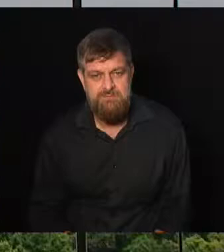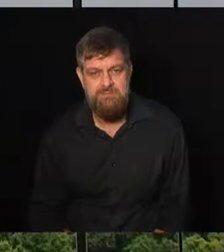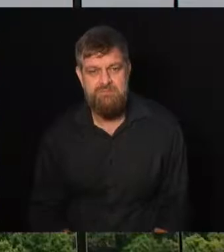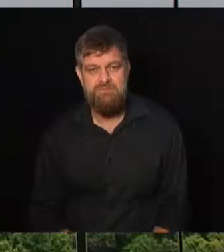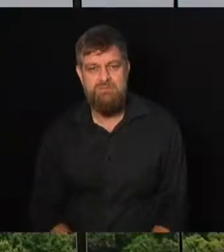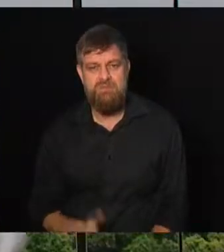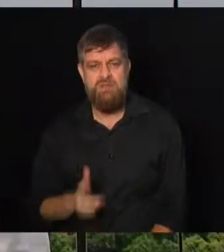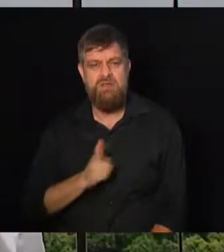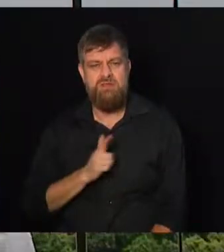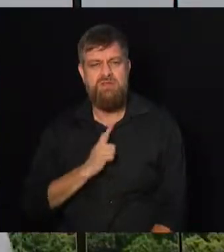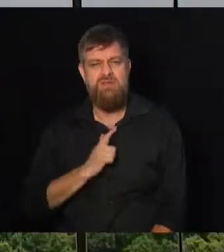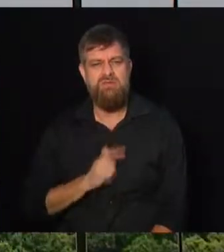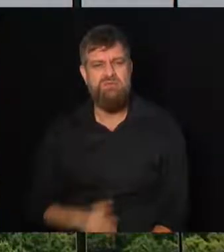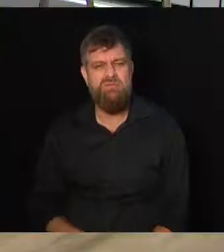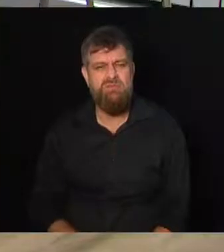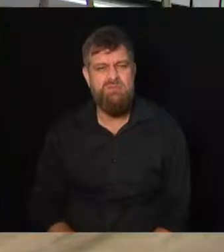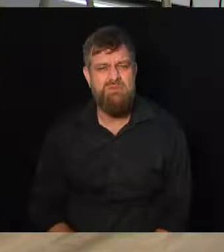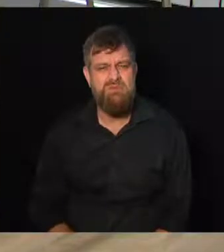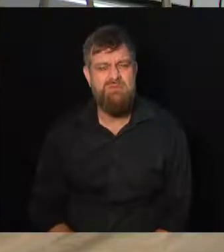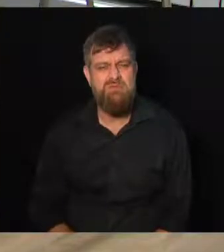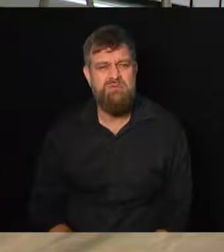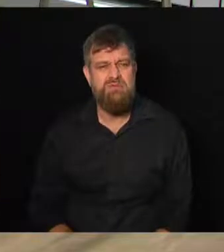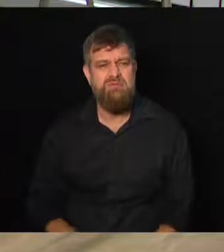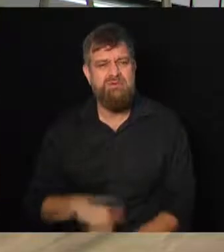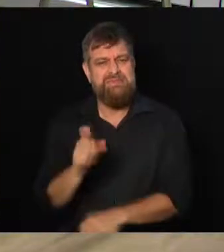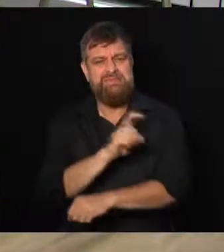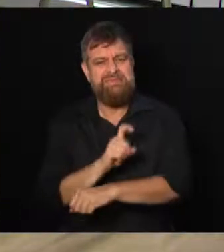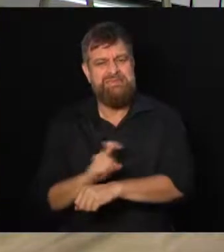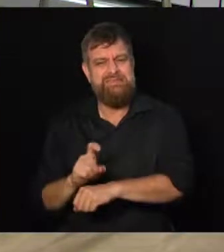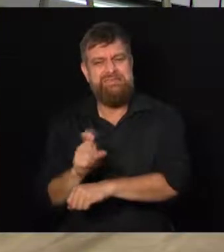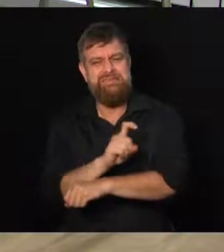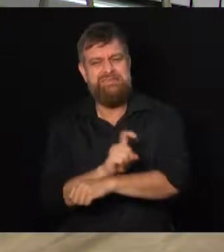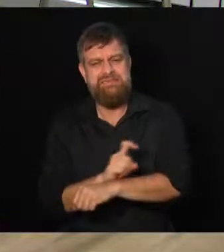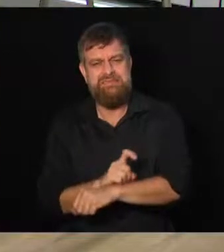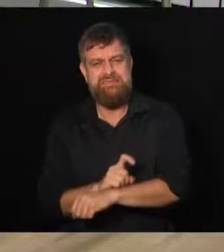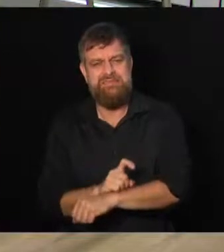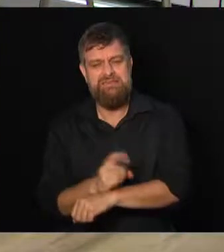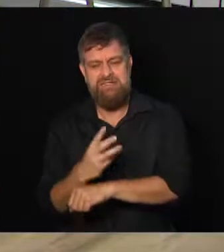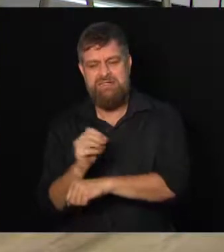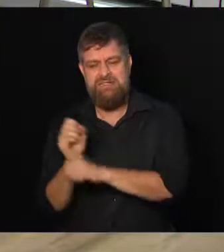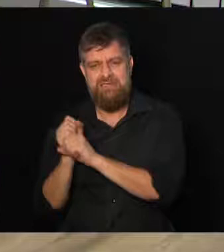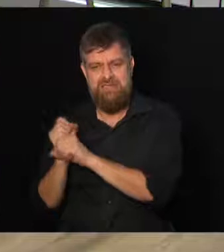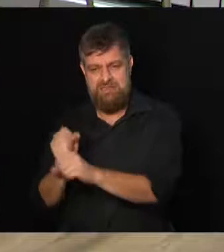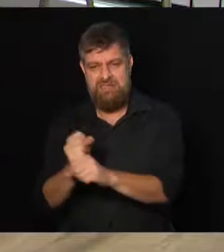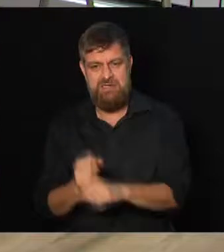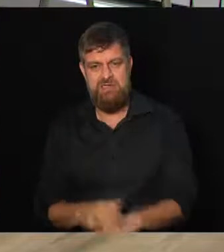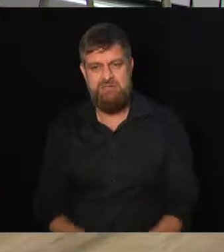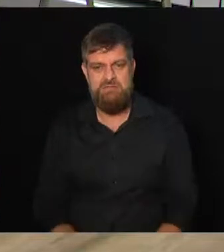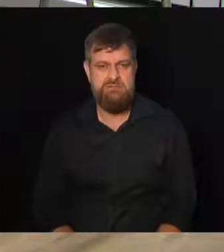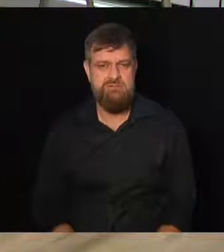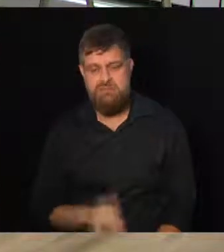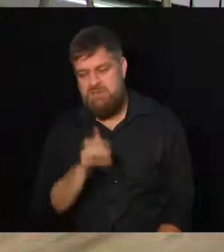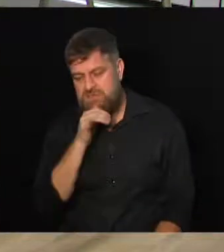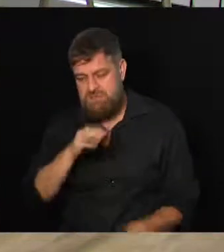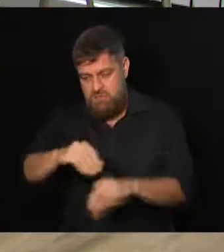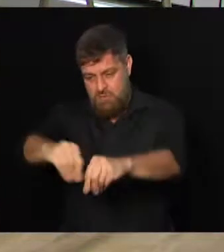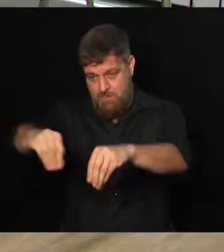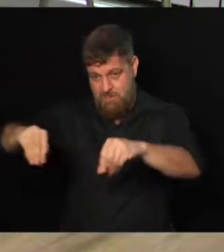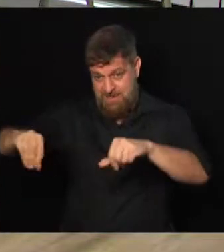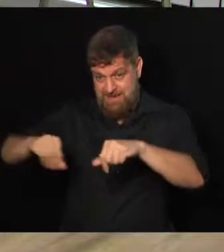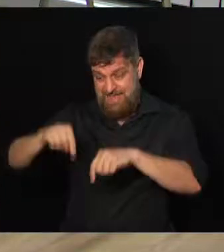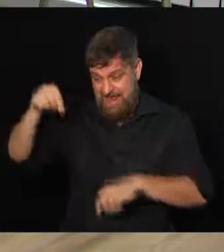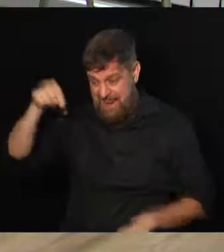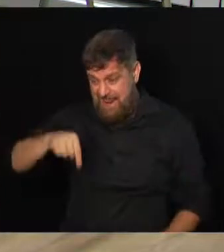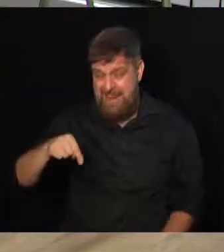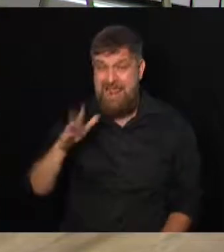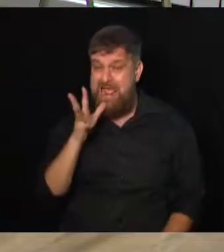se usa mais hoje, são de 30 anos. Sim. Ou seja, se eu usei 1 quilo numa terra, eu vou levar 30 anos